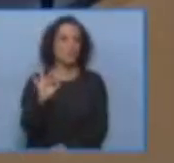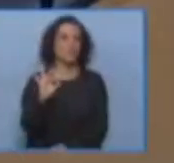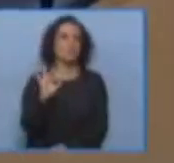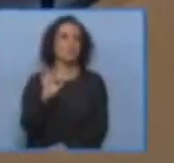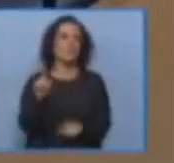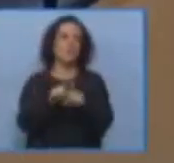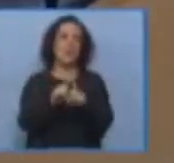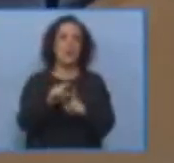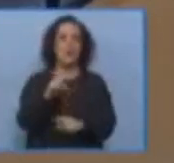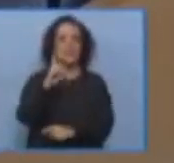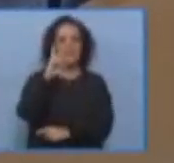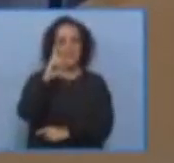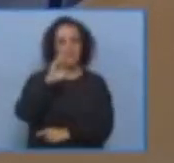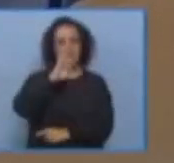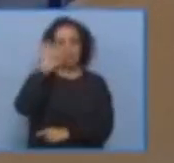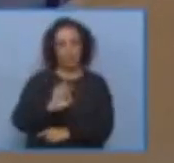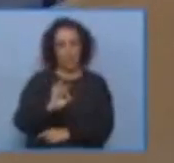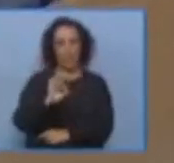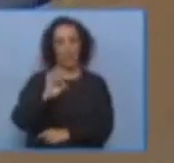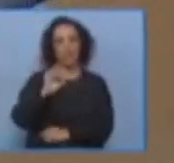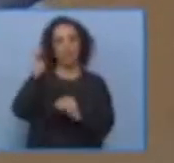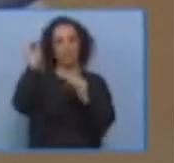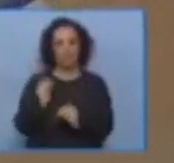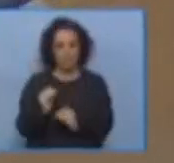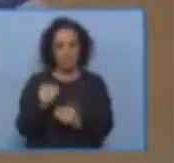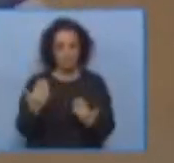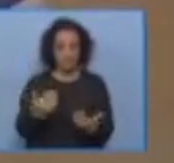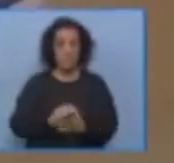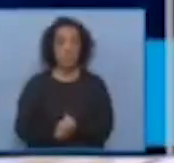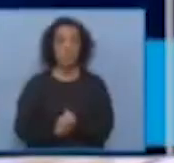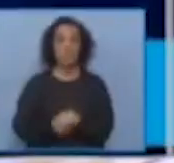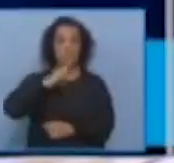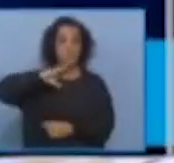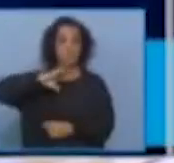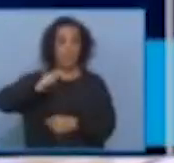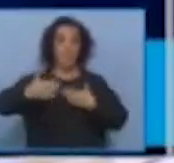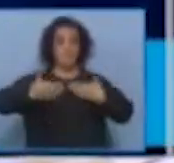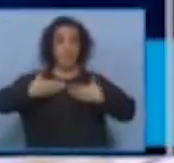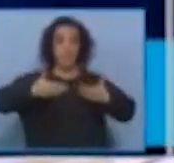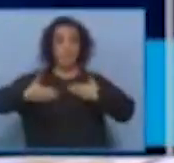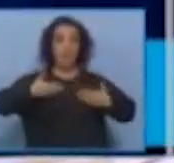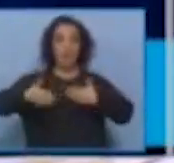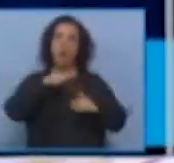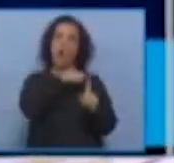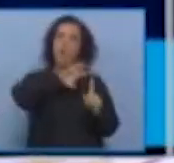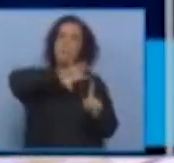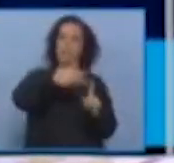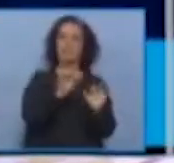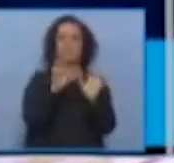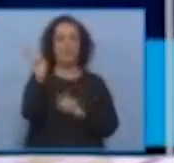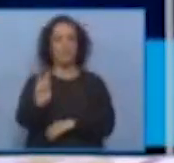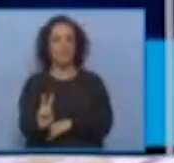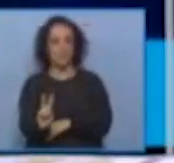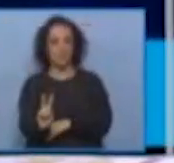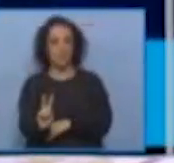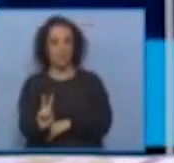6 pontos percentuais que desapareciam. O Panamá é, curiosamente, um daqueles países, com a Venezuela,